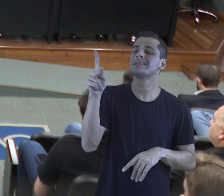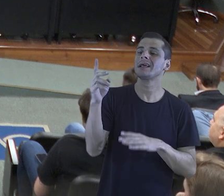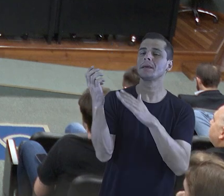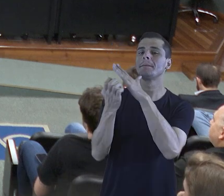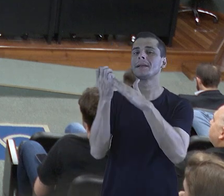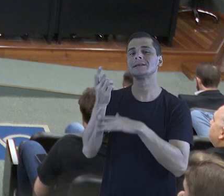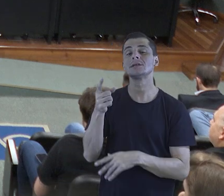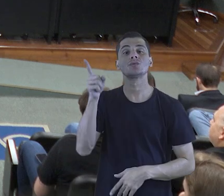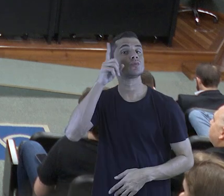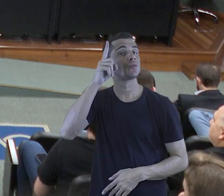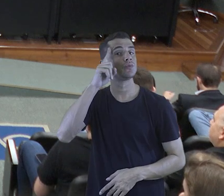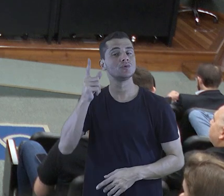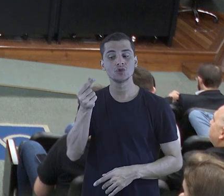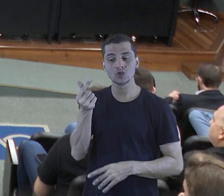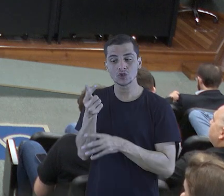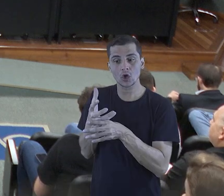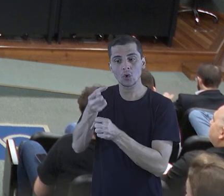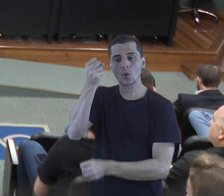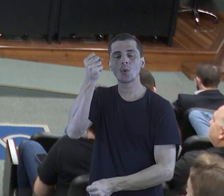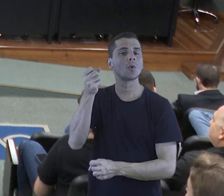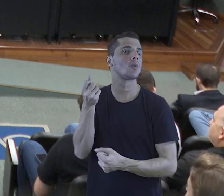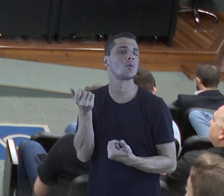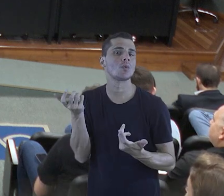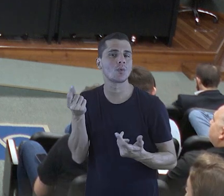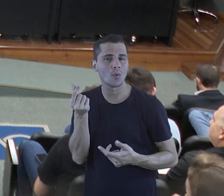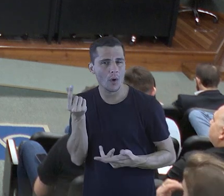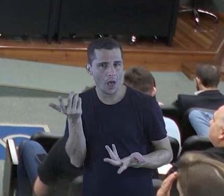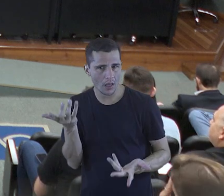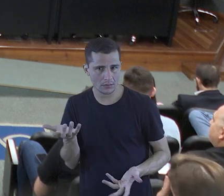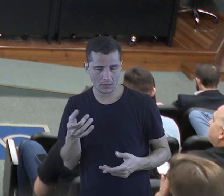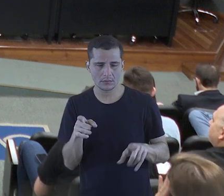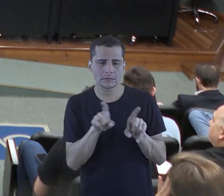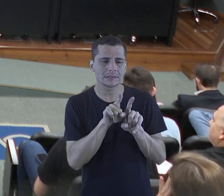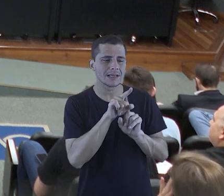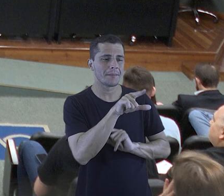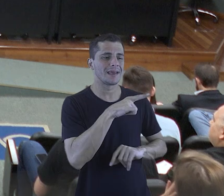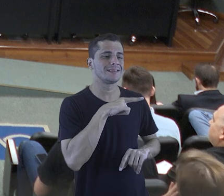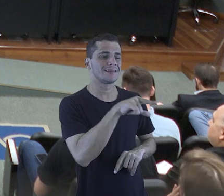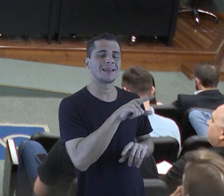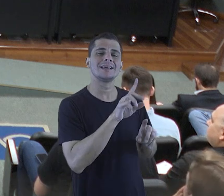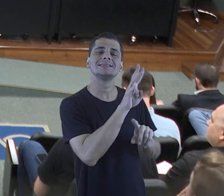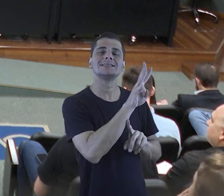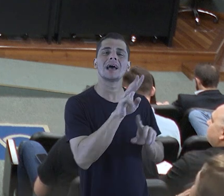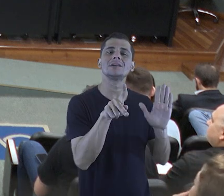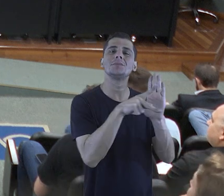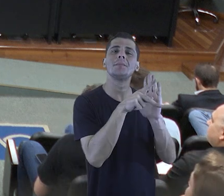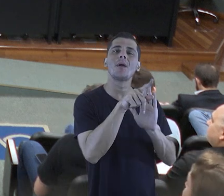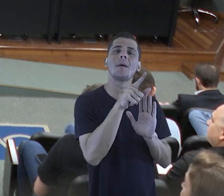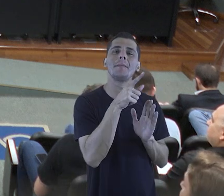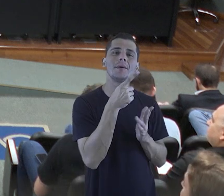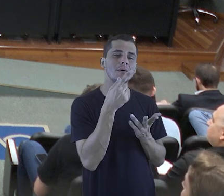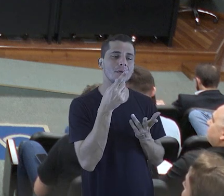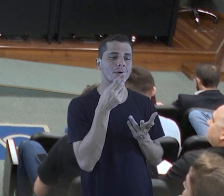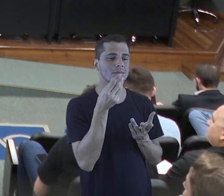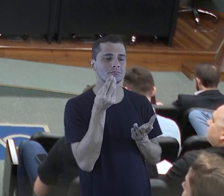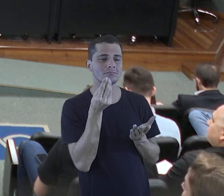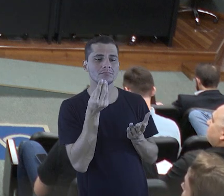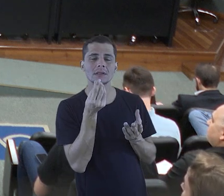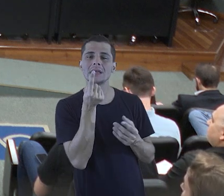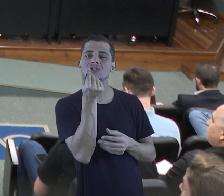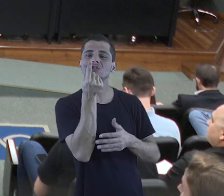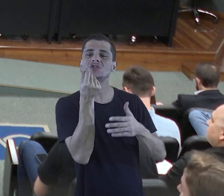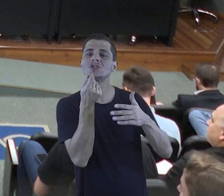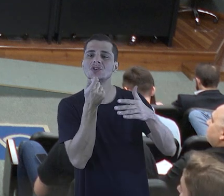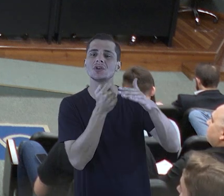reais. Sabe quanto eles ganham por dia? Eu estou trabalhando agora numa situação concreta de uma denúncia desses sites de aposta.